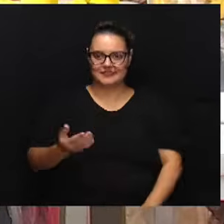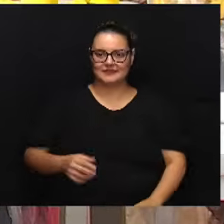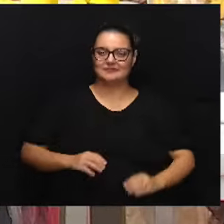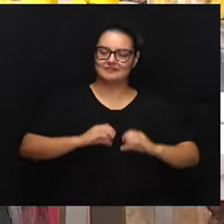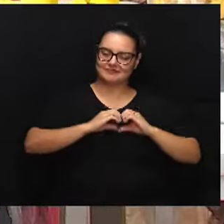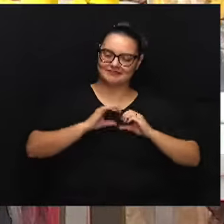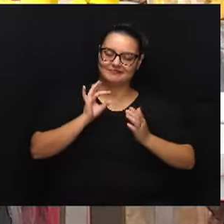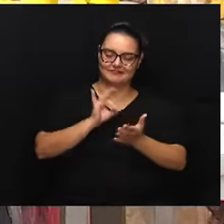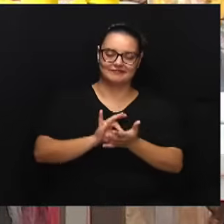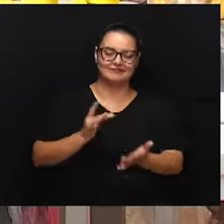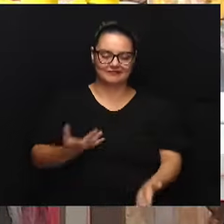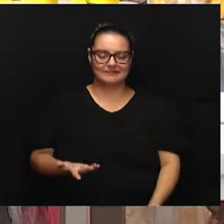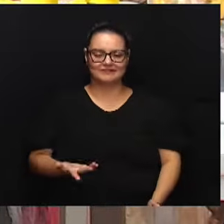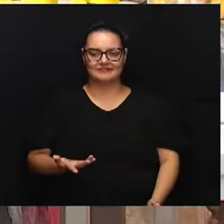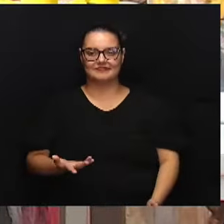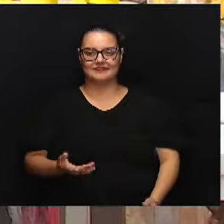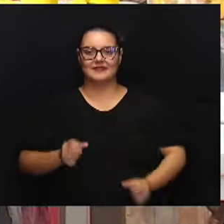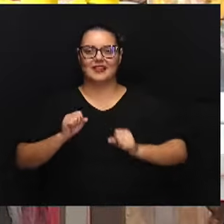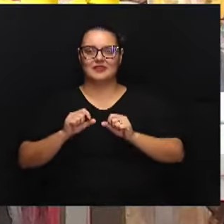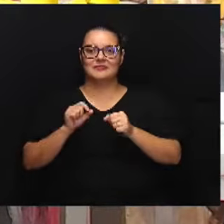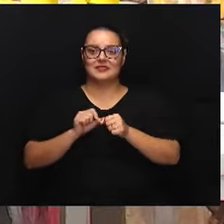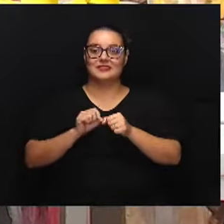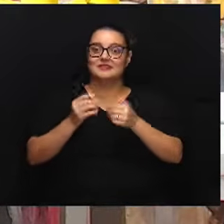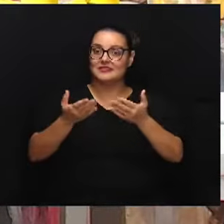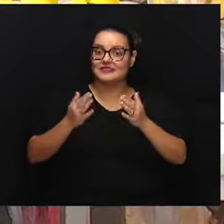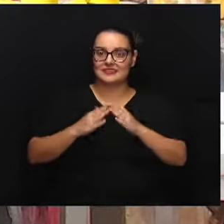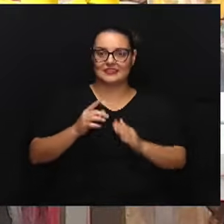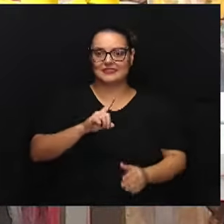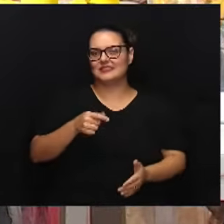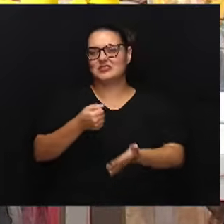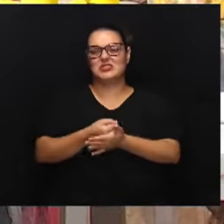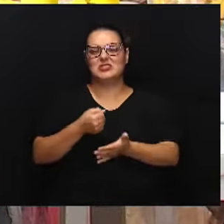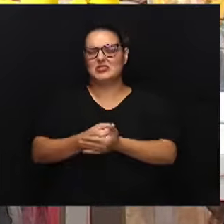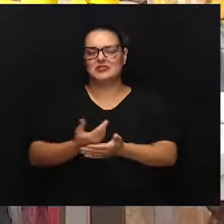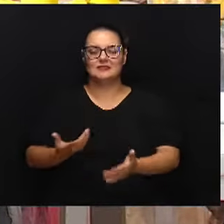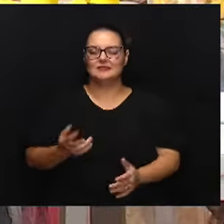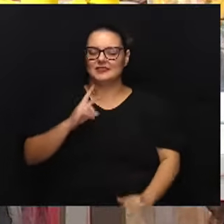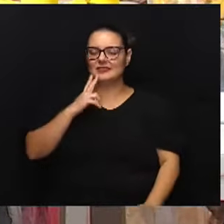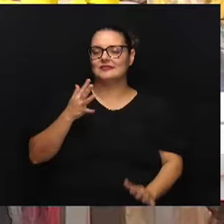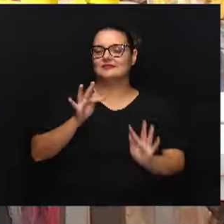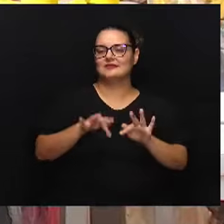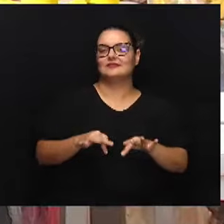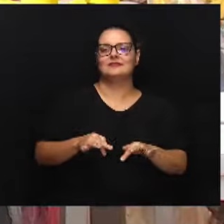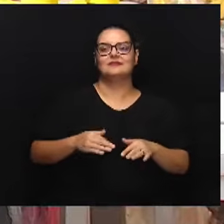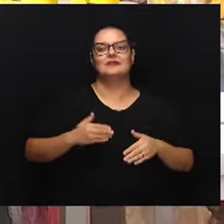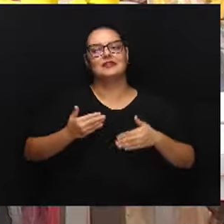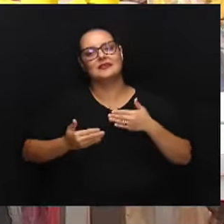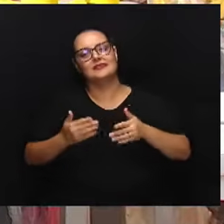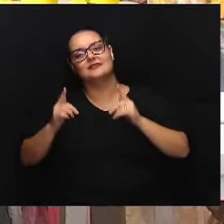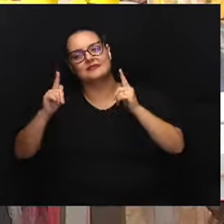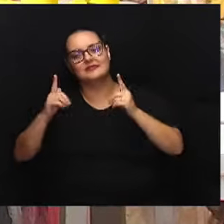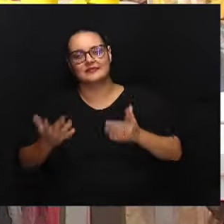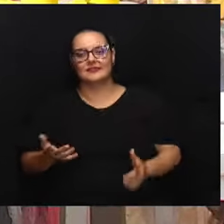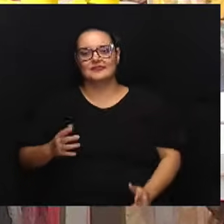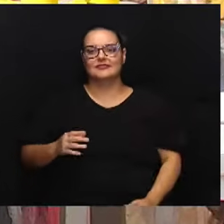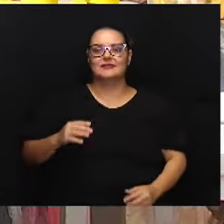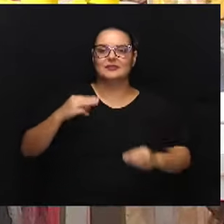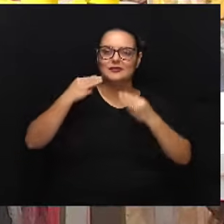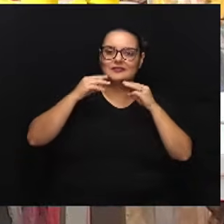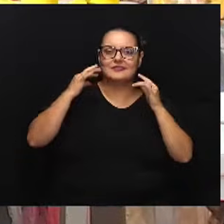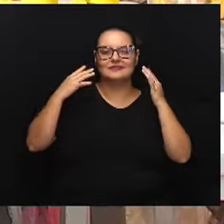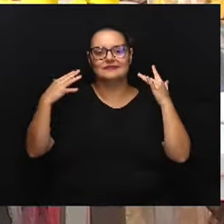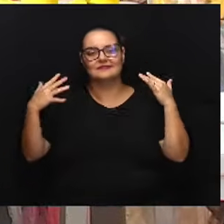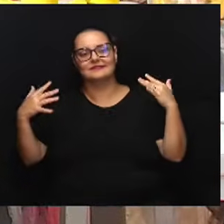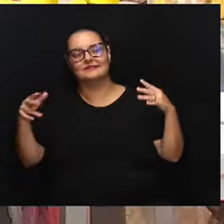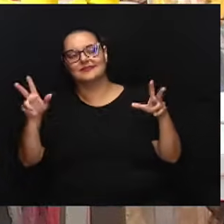coração que vocês possam fazer, não se cobrando o resultado final, mas curtam o processo, aproveitem, coloquem uma musiquinha de